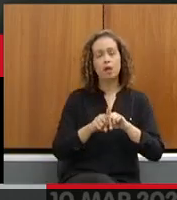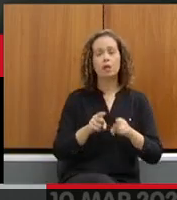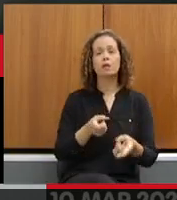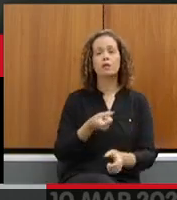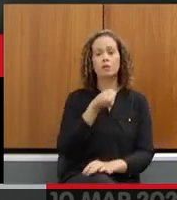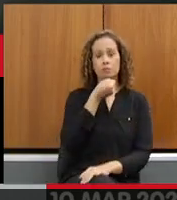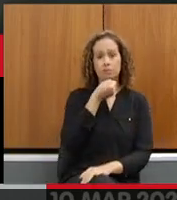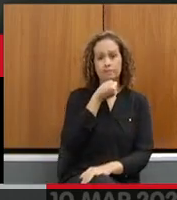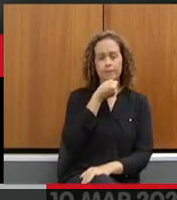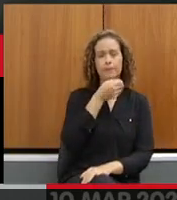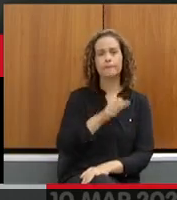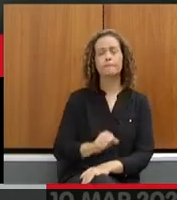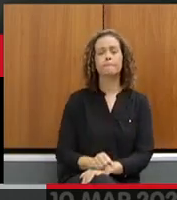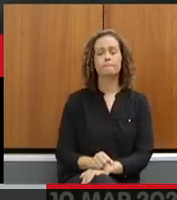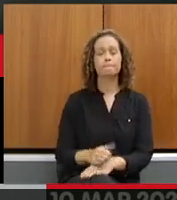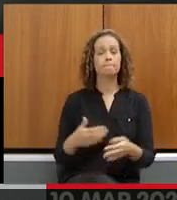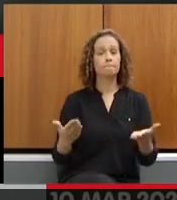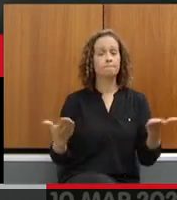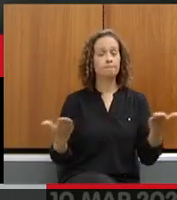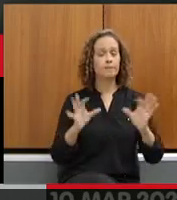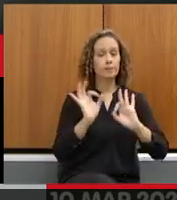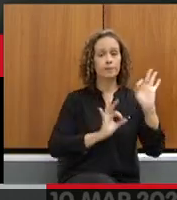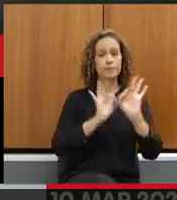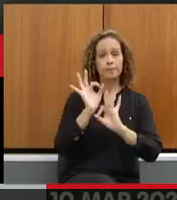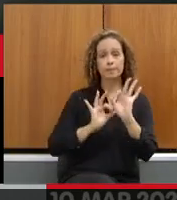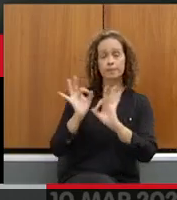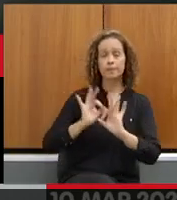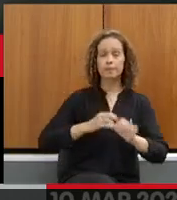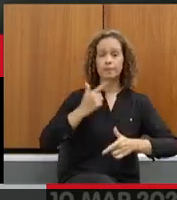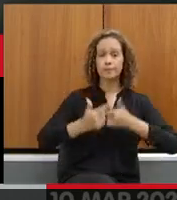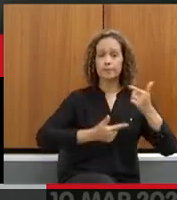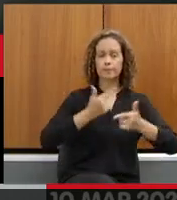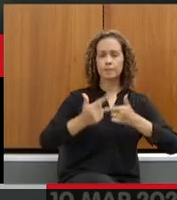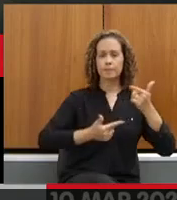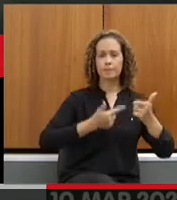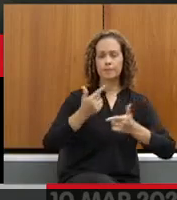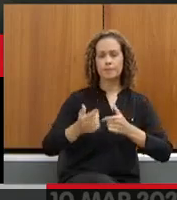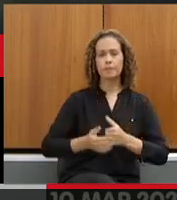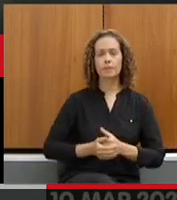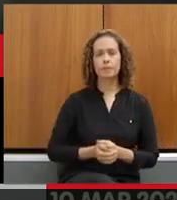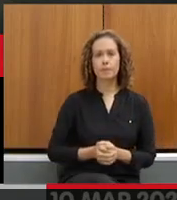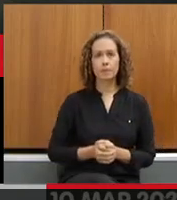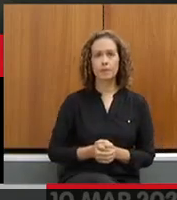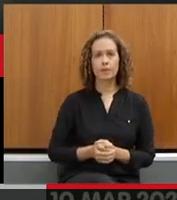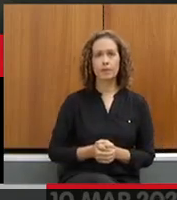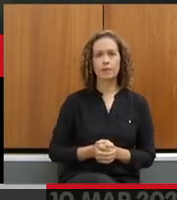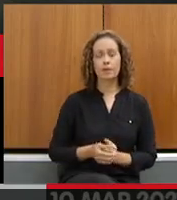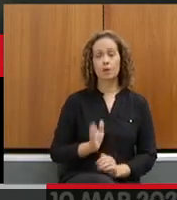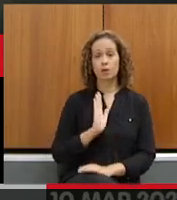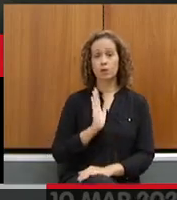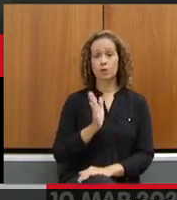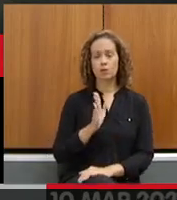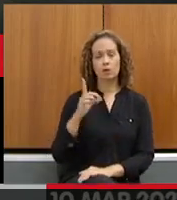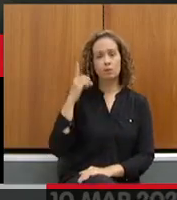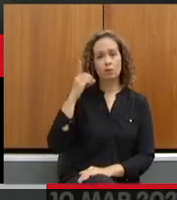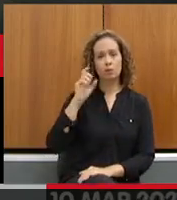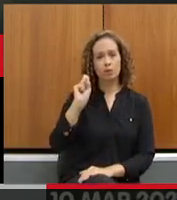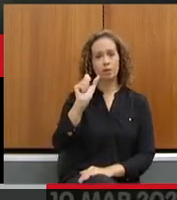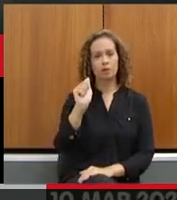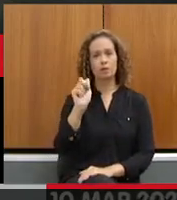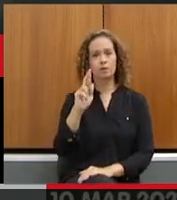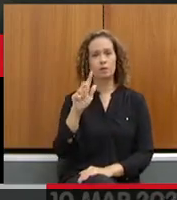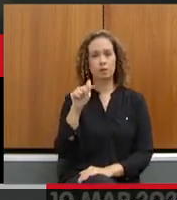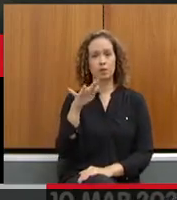palavra vamos passar então a organização dos trabalhos esse assim como fez aqui o deputado sargento